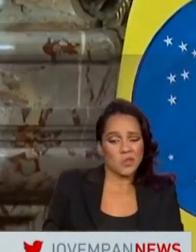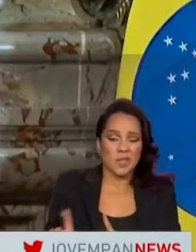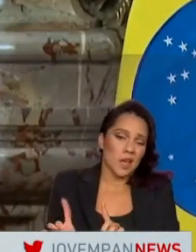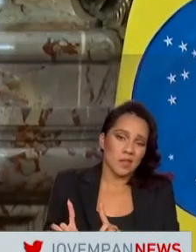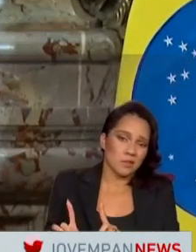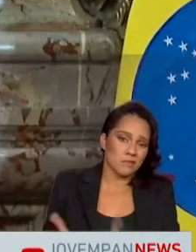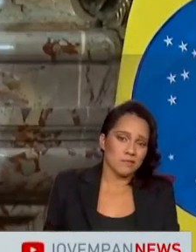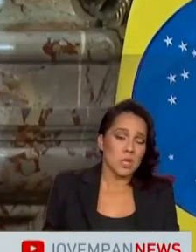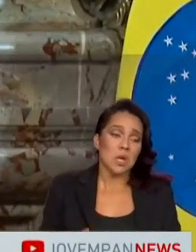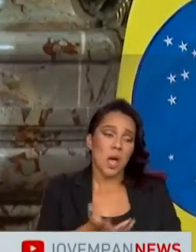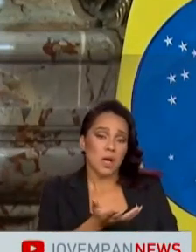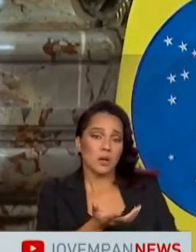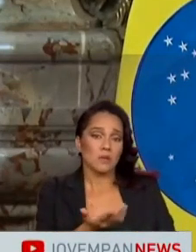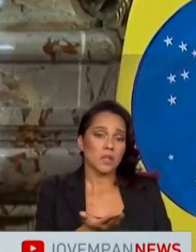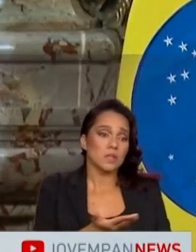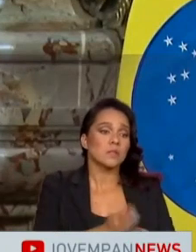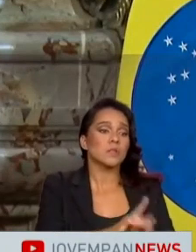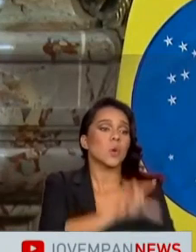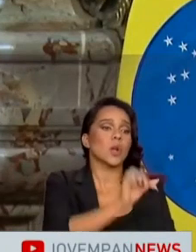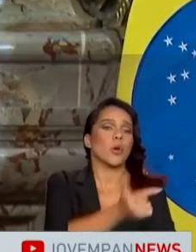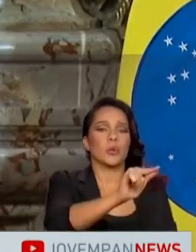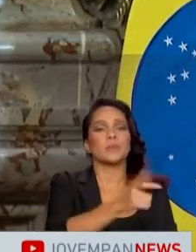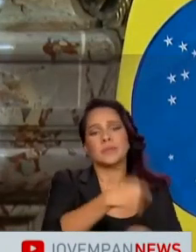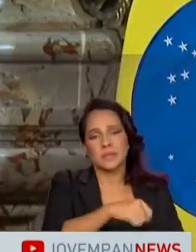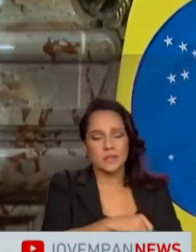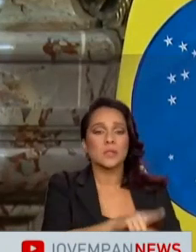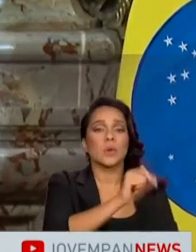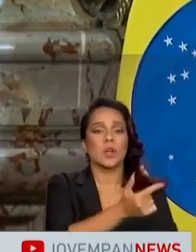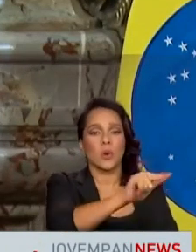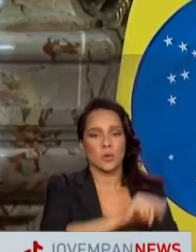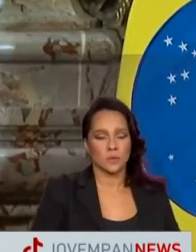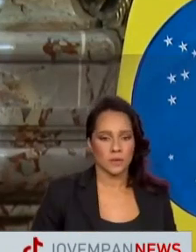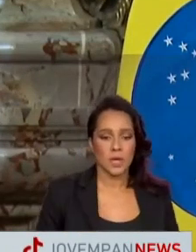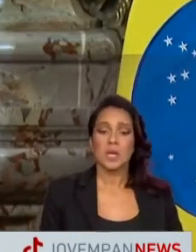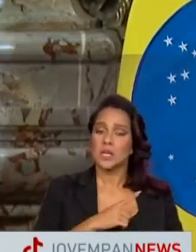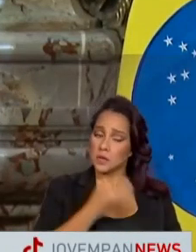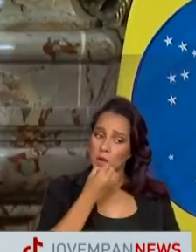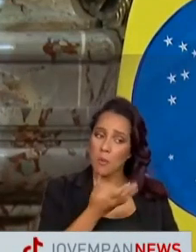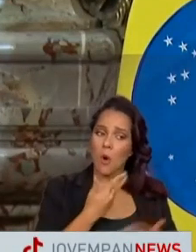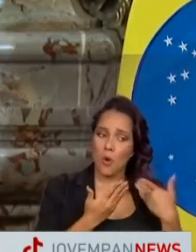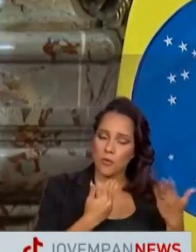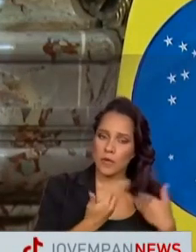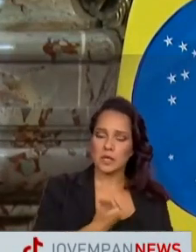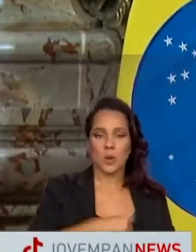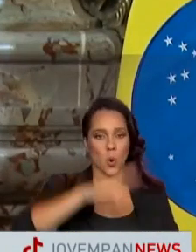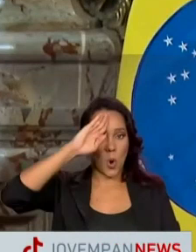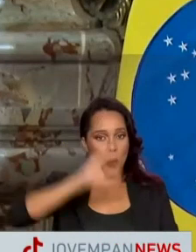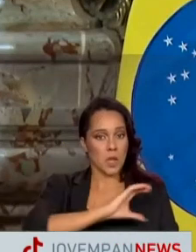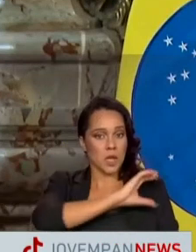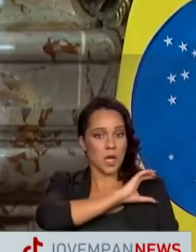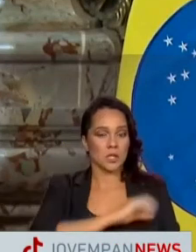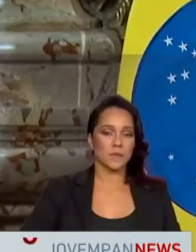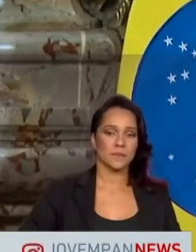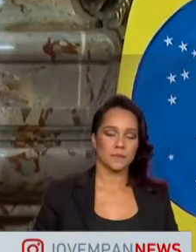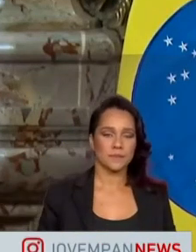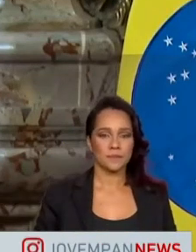funcionou, não foi eu possível. Eu escolhi outro comandante. Tive que elegir a outro. Que tive uma boa conversa com o comandante. E tive uma boa charla